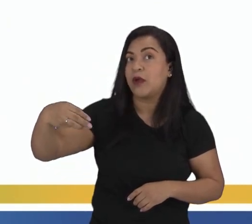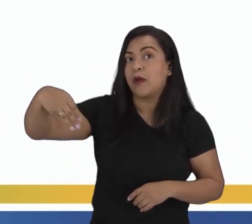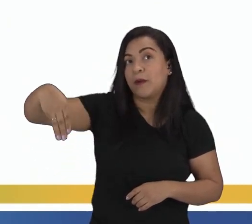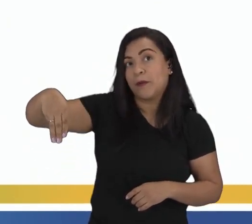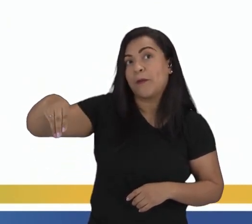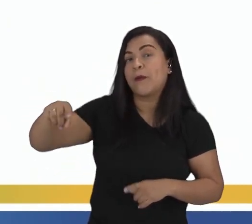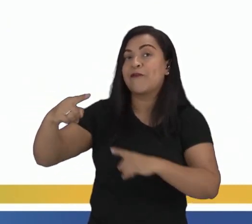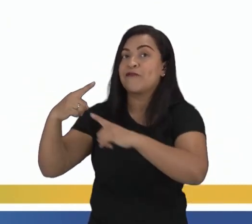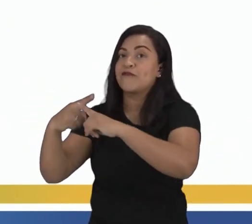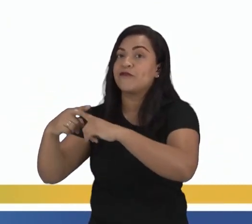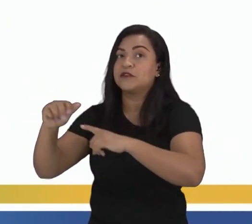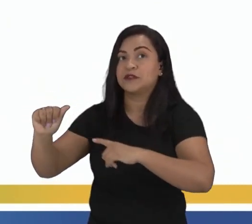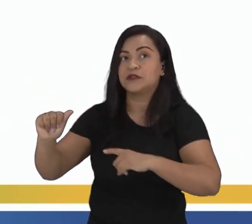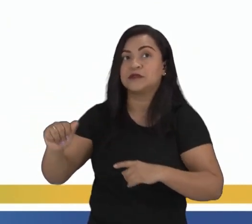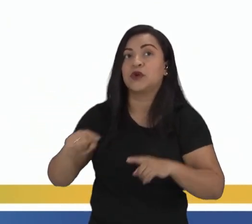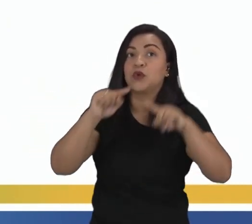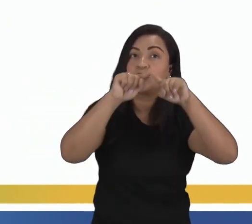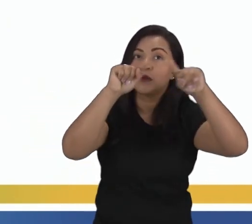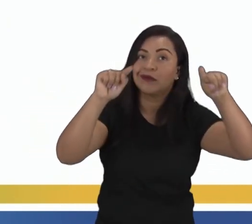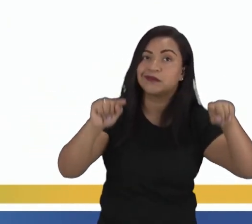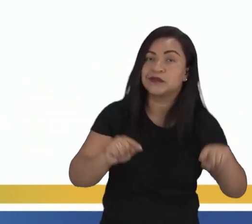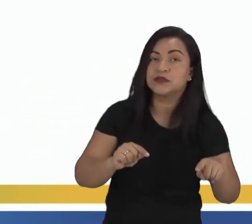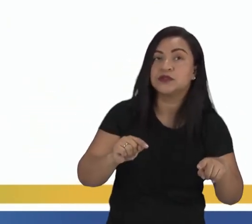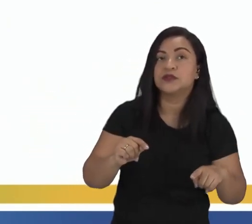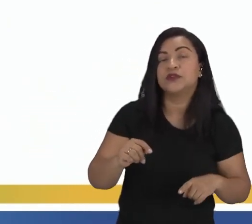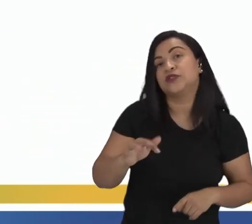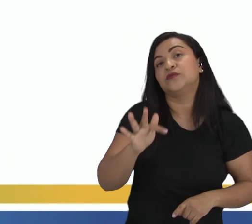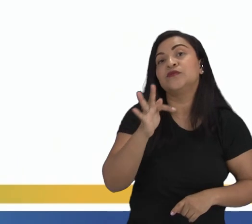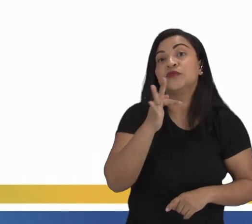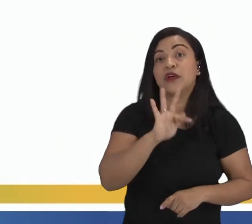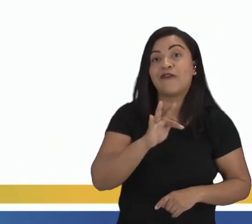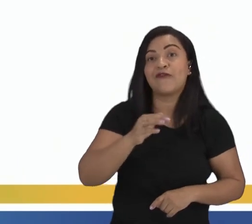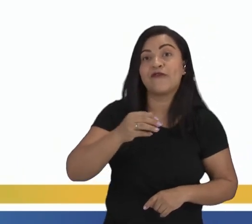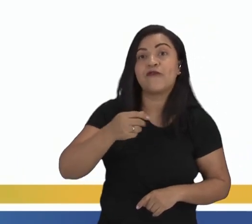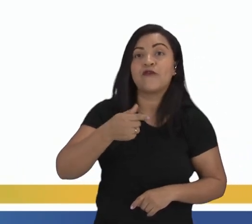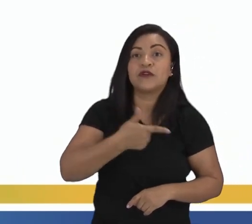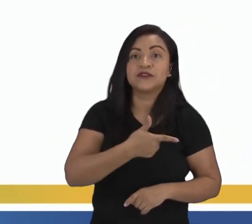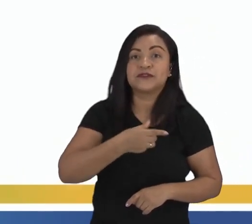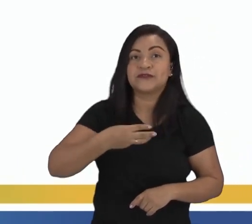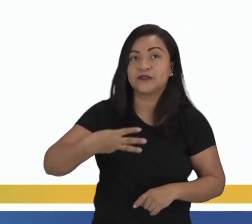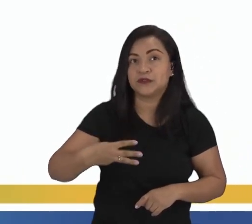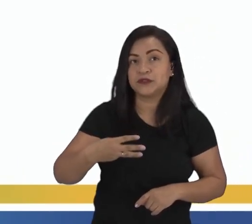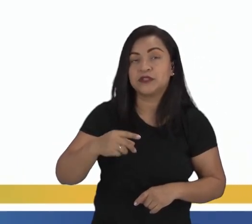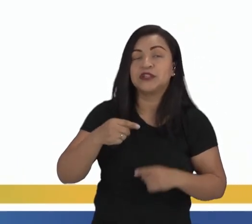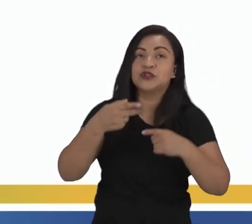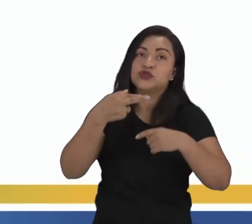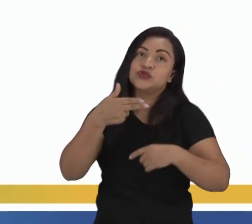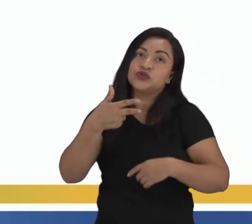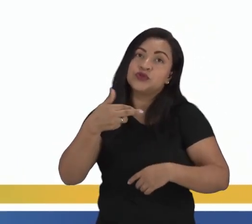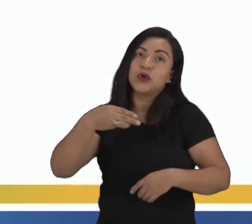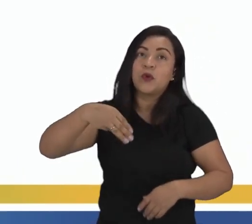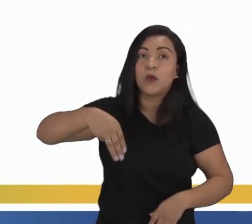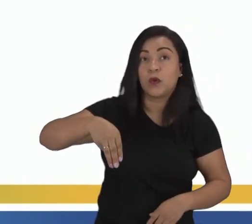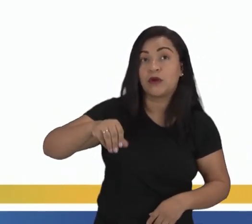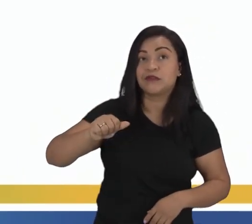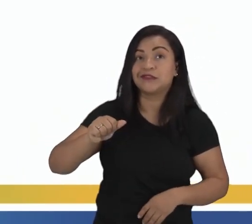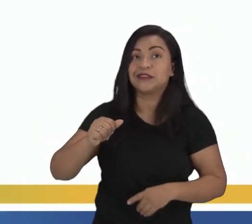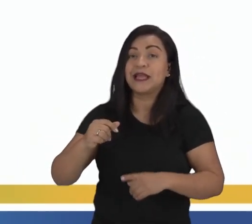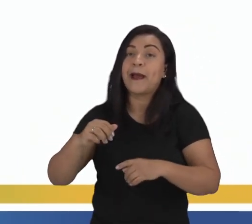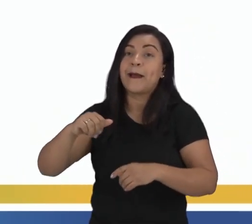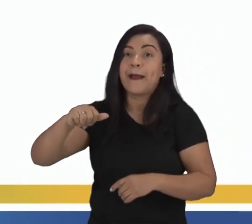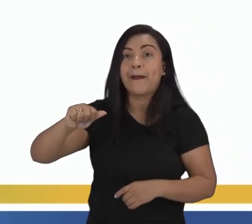a aceleração. E o corpo 3, nós temos aí a força de contato com o corpo 2, a sua massa vezes a